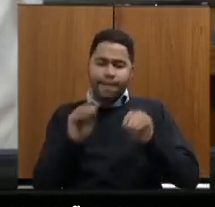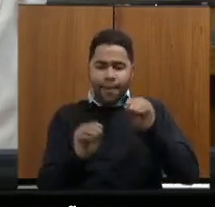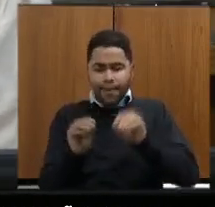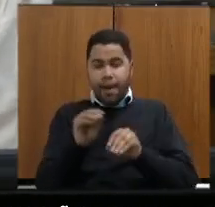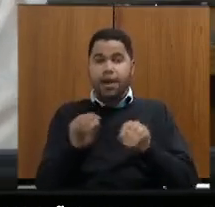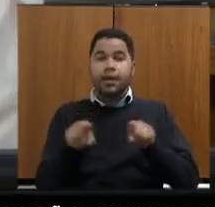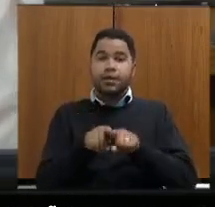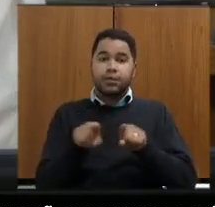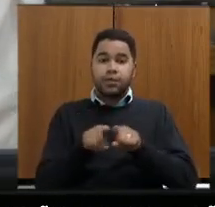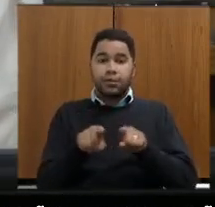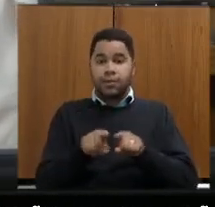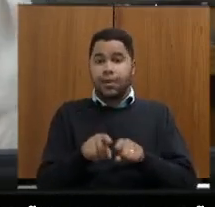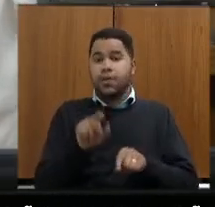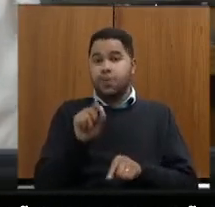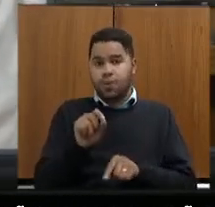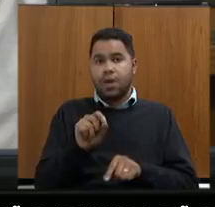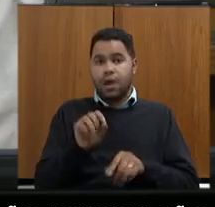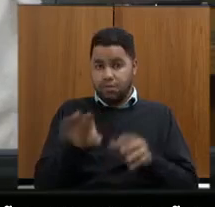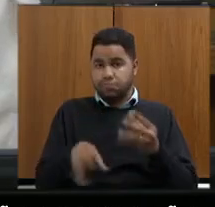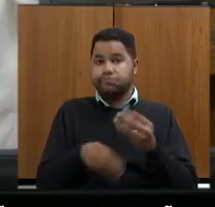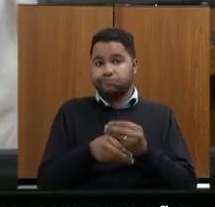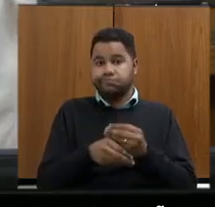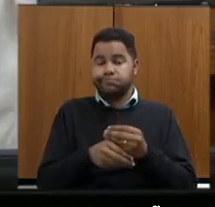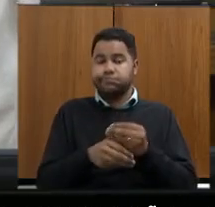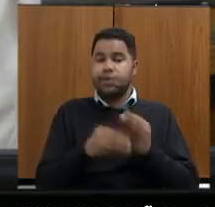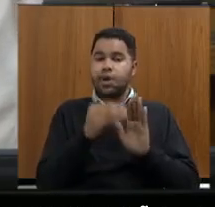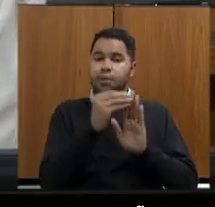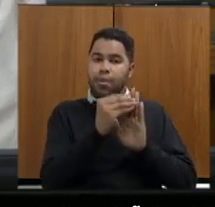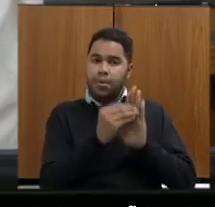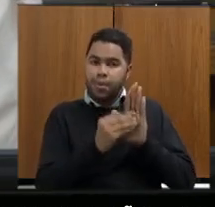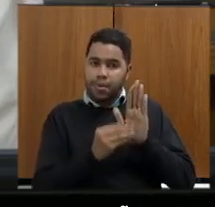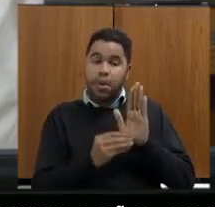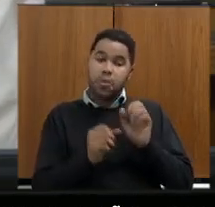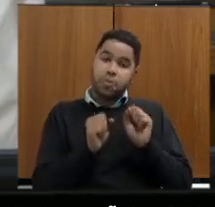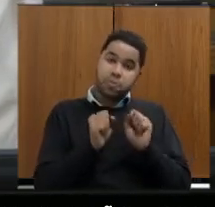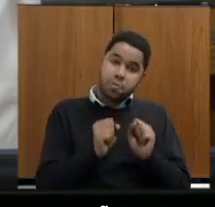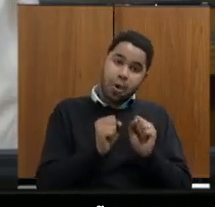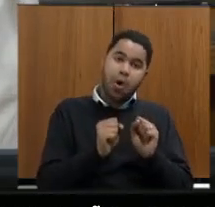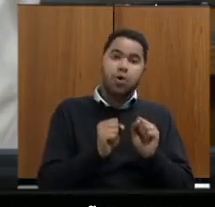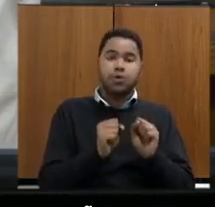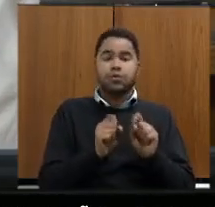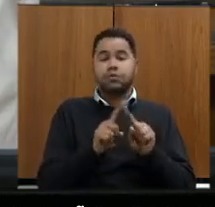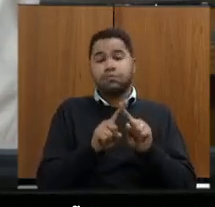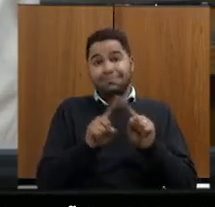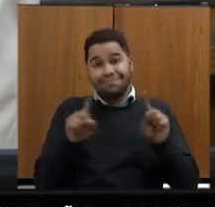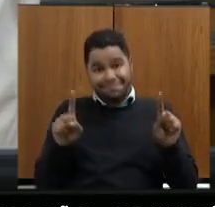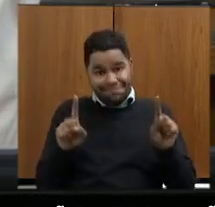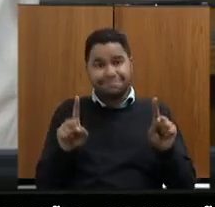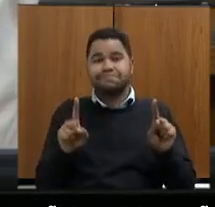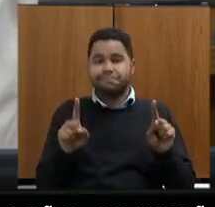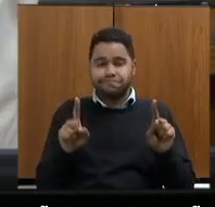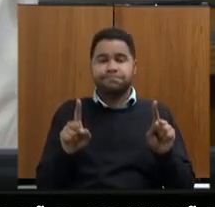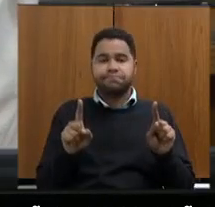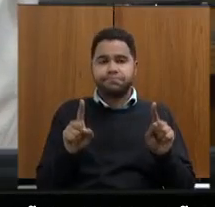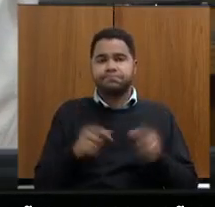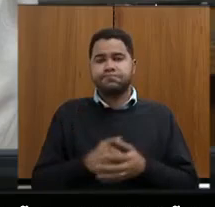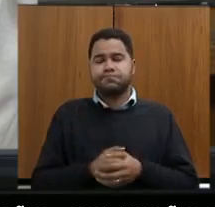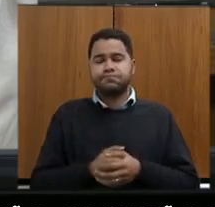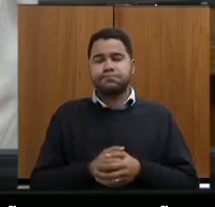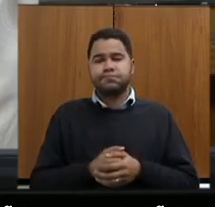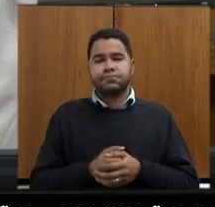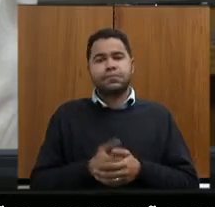de gastos de maneira específica que também está incluído dentro aqui dentro daquilo que pode ser posto mas assim é com